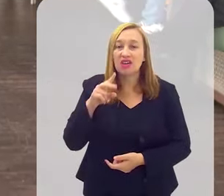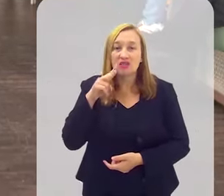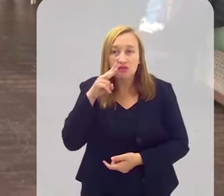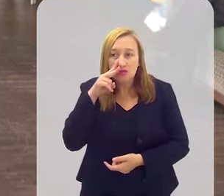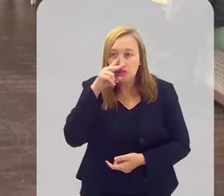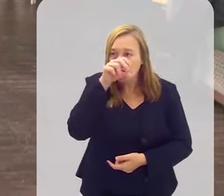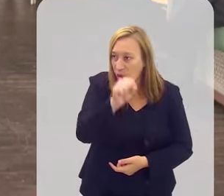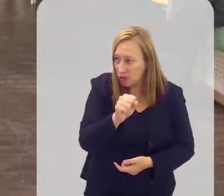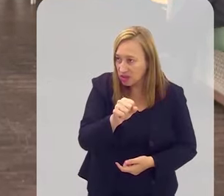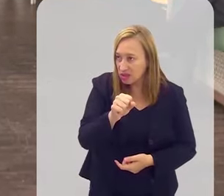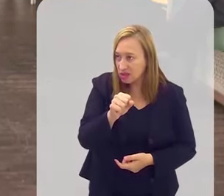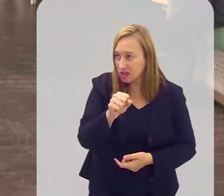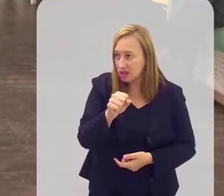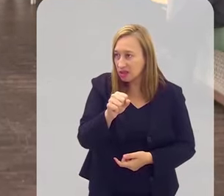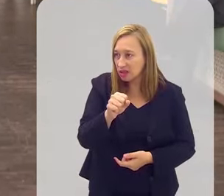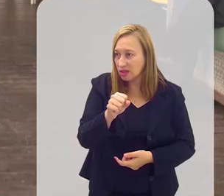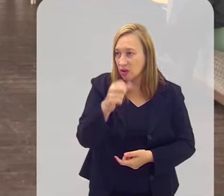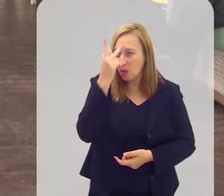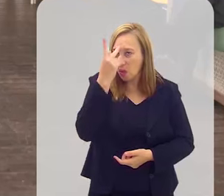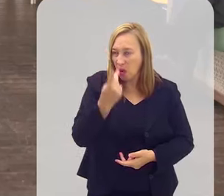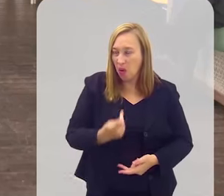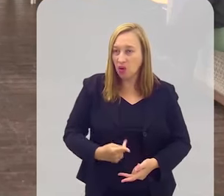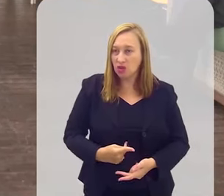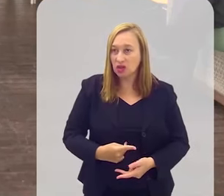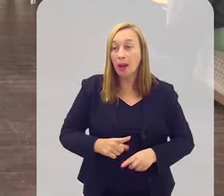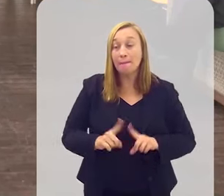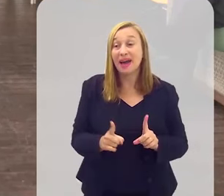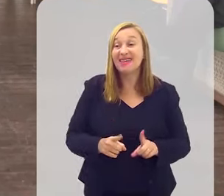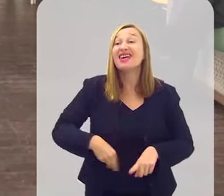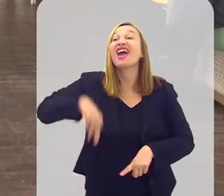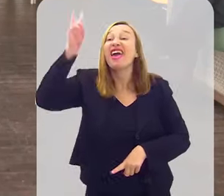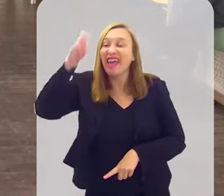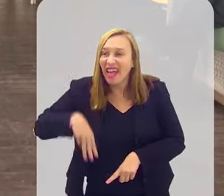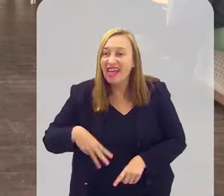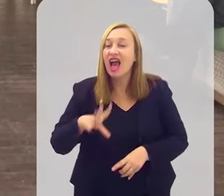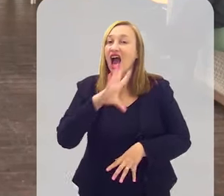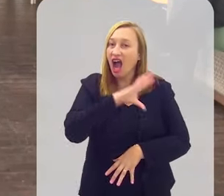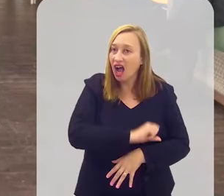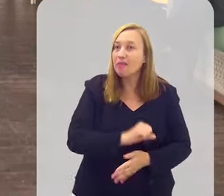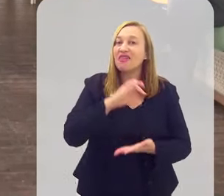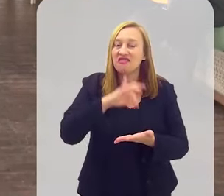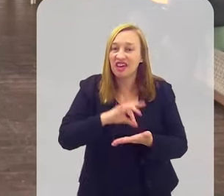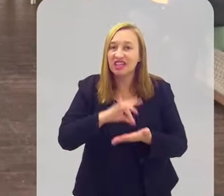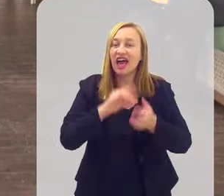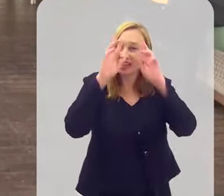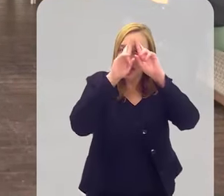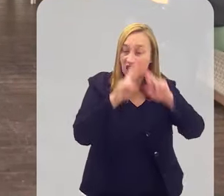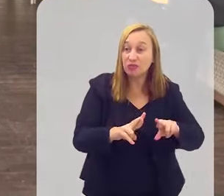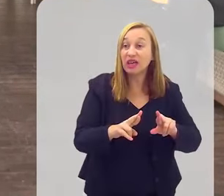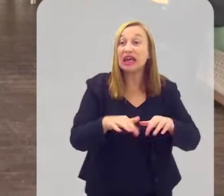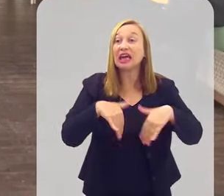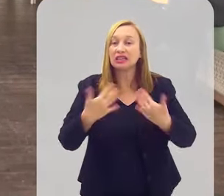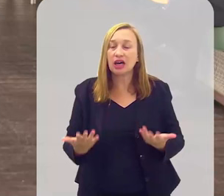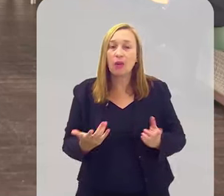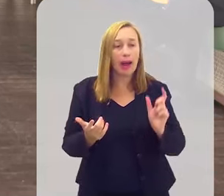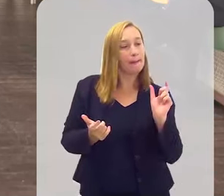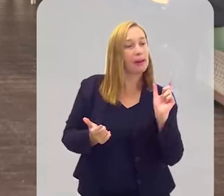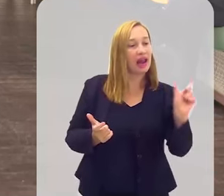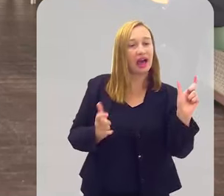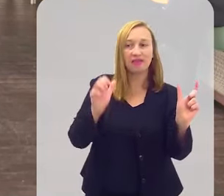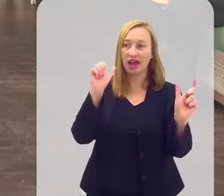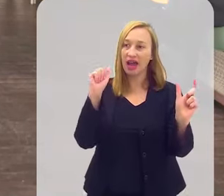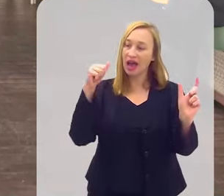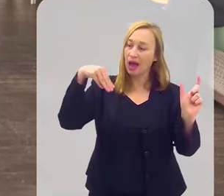tem força para um egoísmo atônito quem ama respeita então eu Tiraria essa